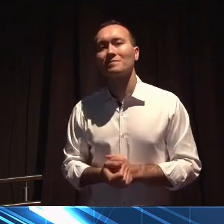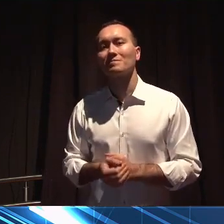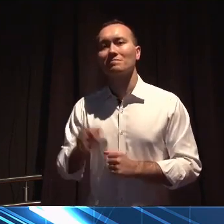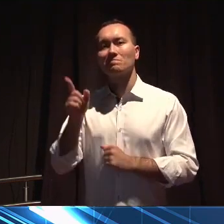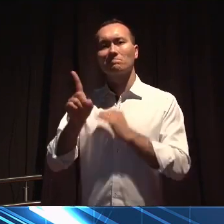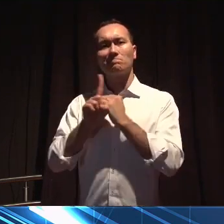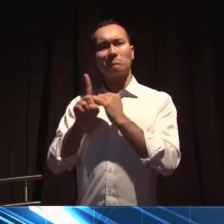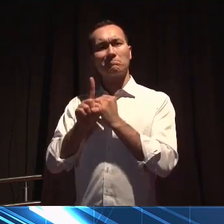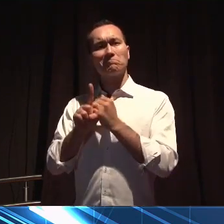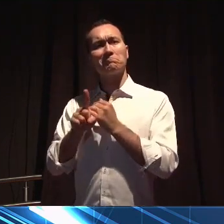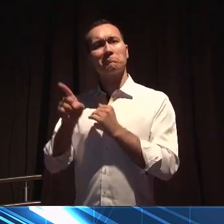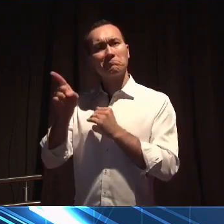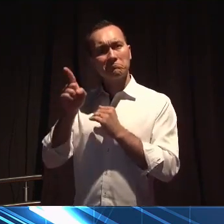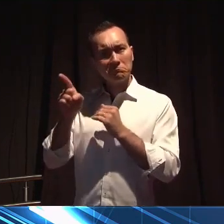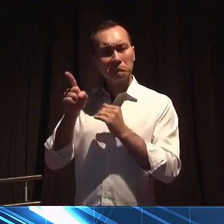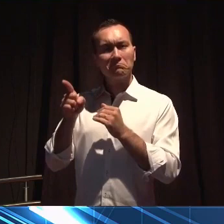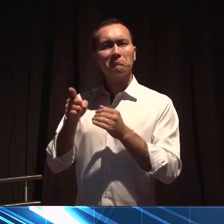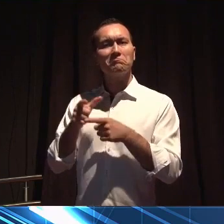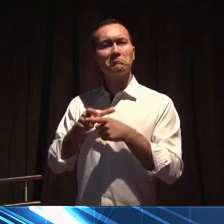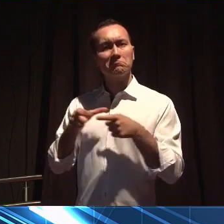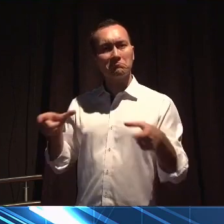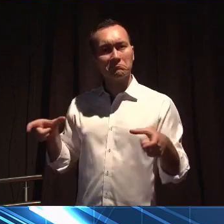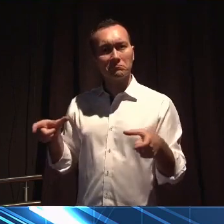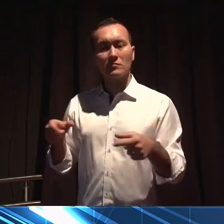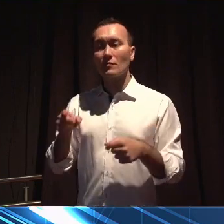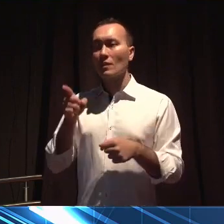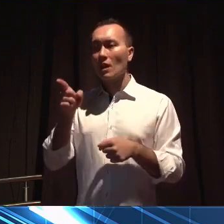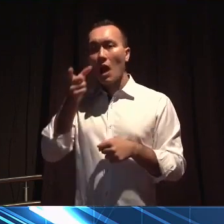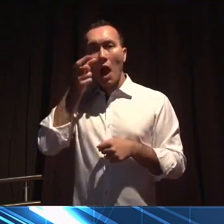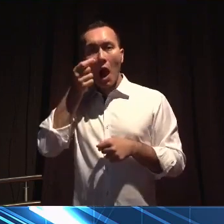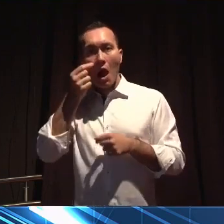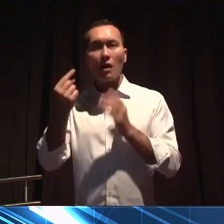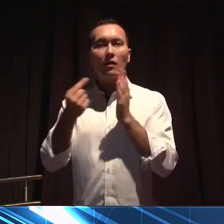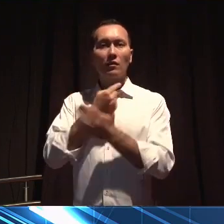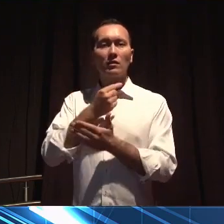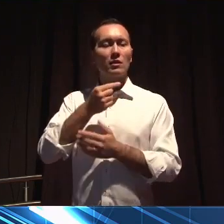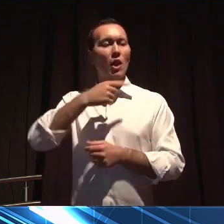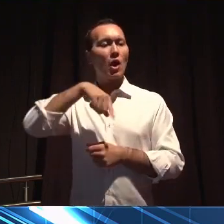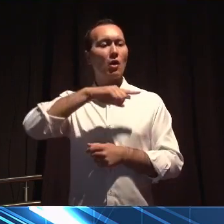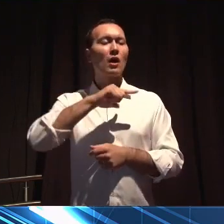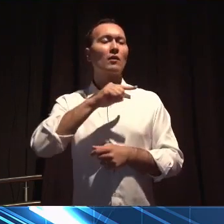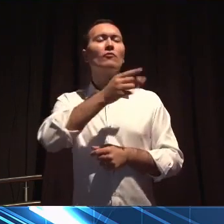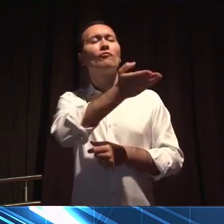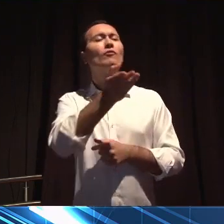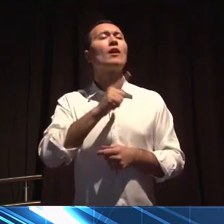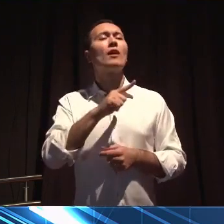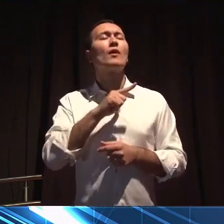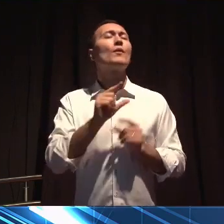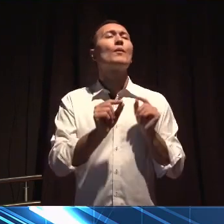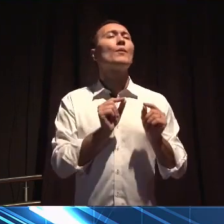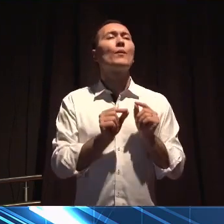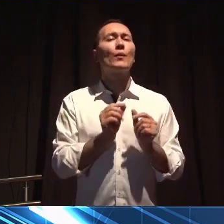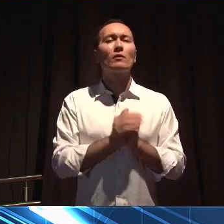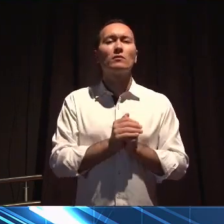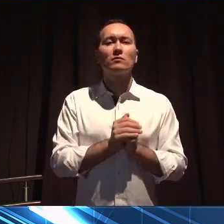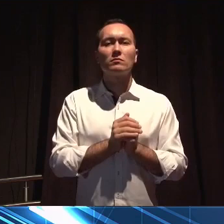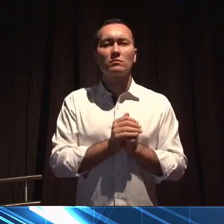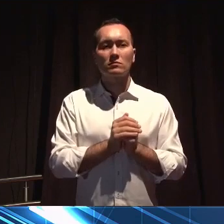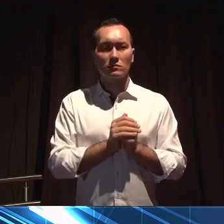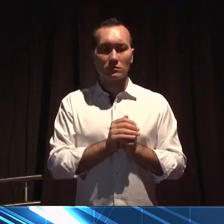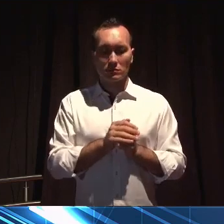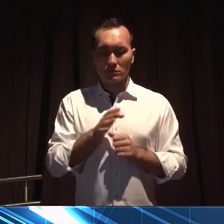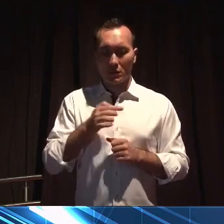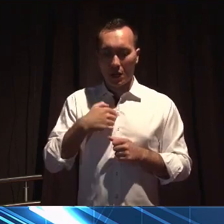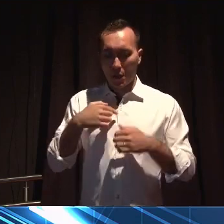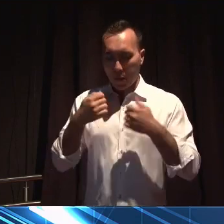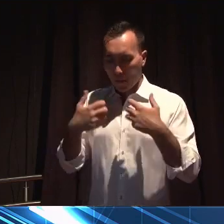grande. E eles queriam saber dos casos de uso que a gente tinha. Aí eu falei, olha, a gente tem que manter o nosso próprio runtime, a